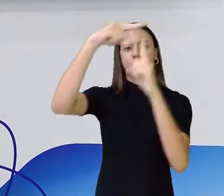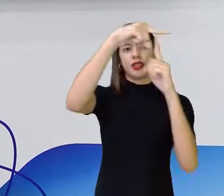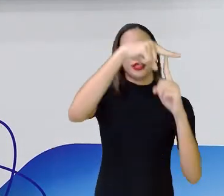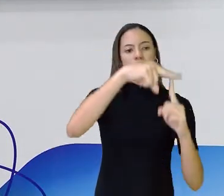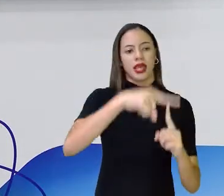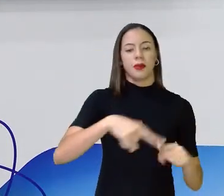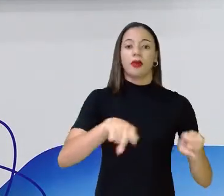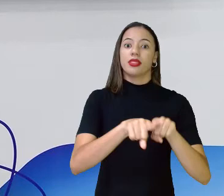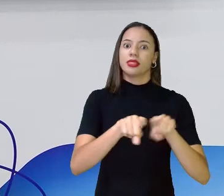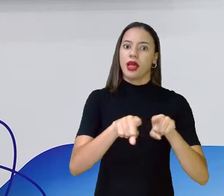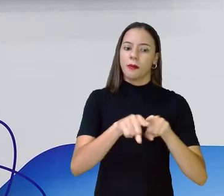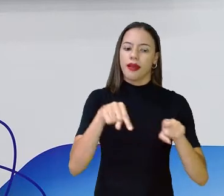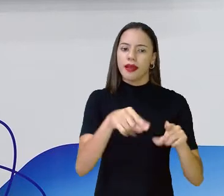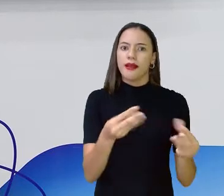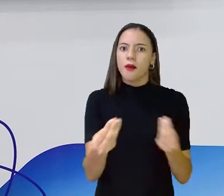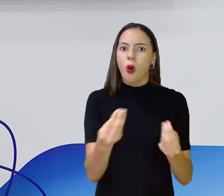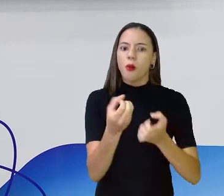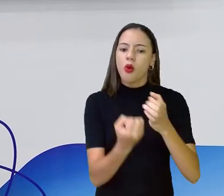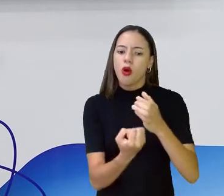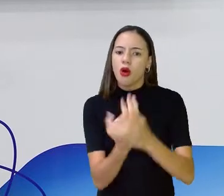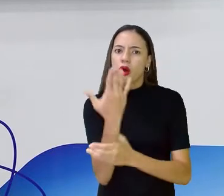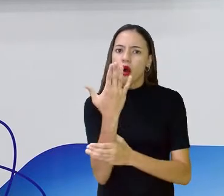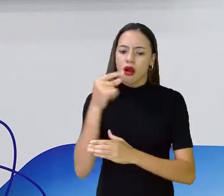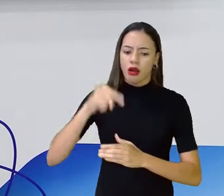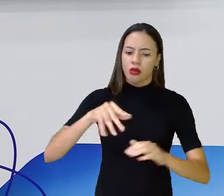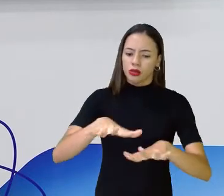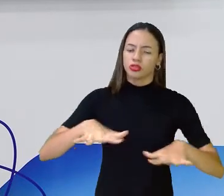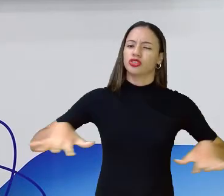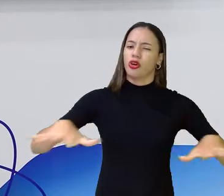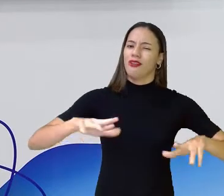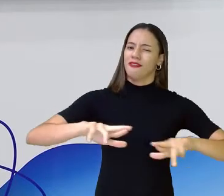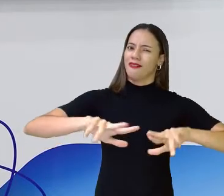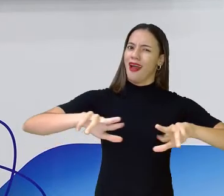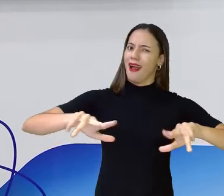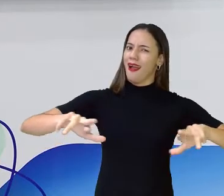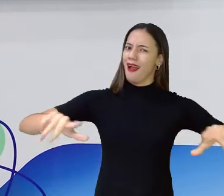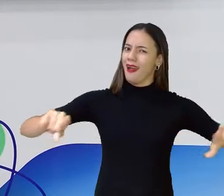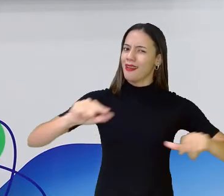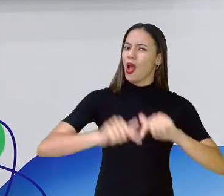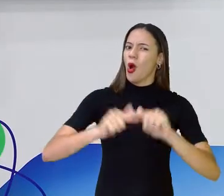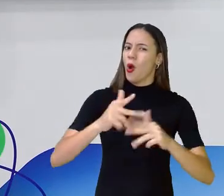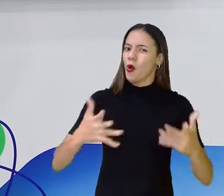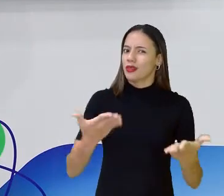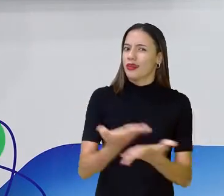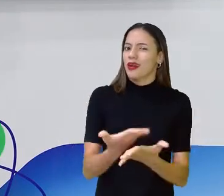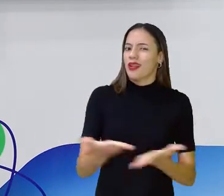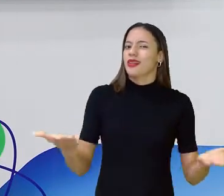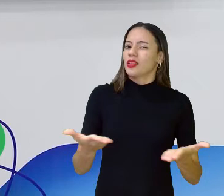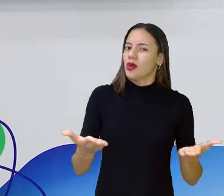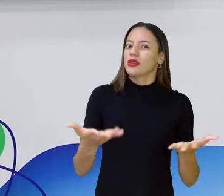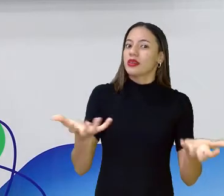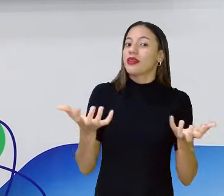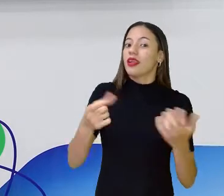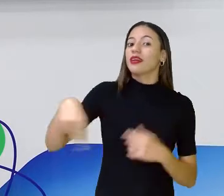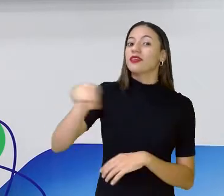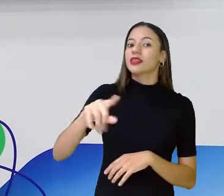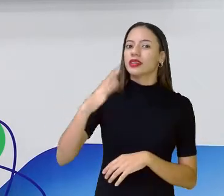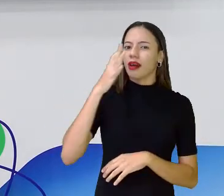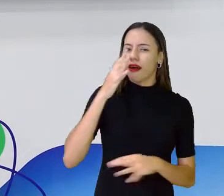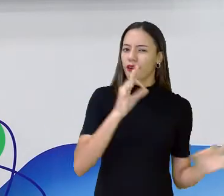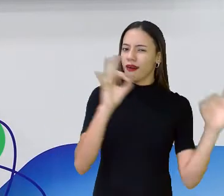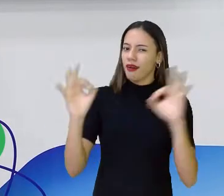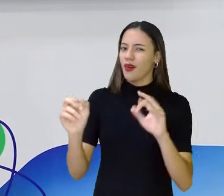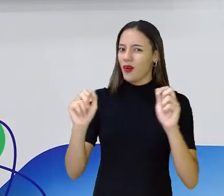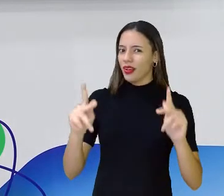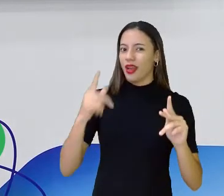a constituição do solo e muita coisa nessa aula de hoje. E eu quero que vocês fiquem aí acompanhando. Vocês estão vendo